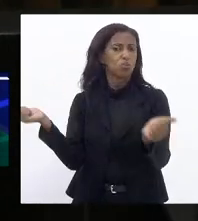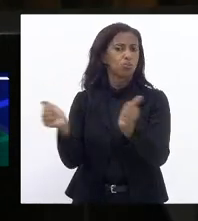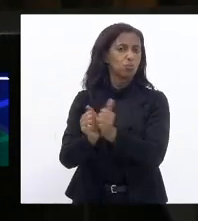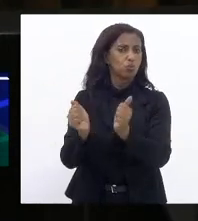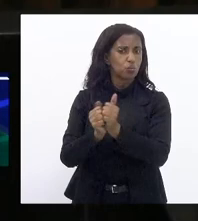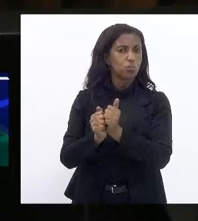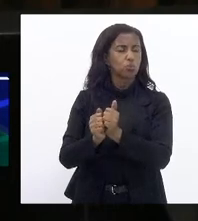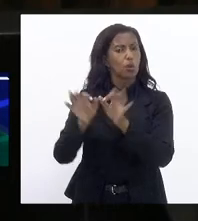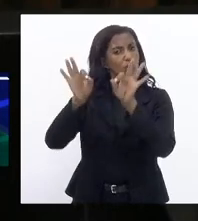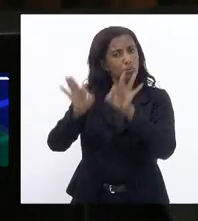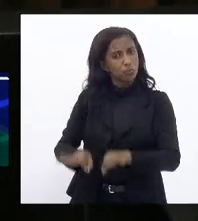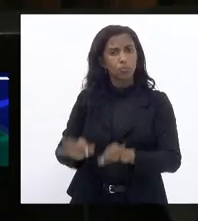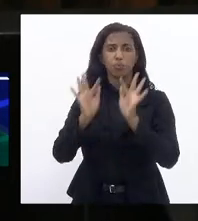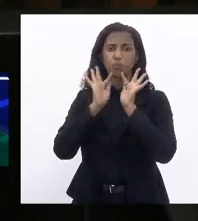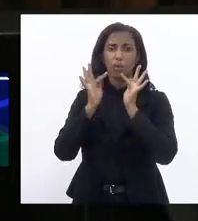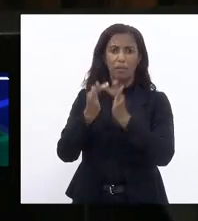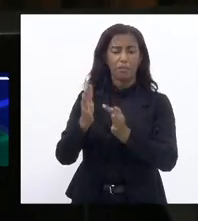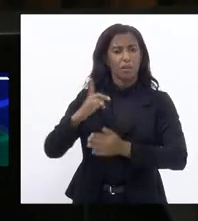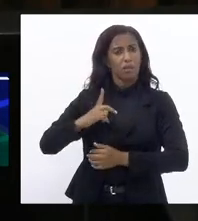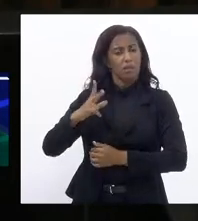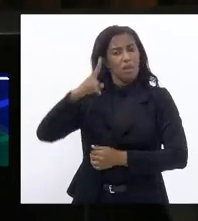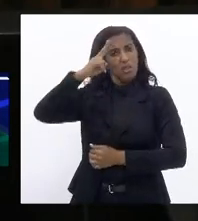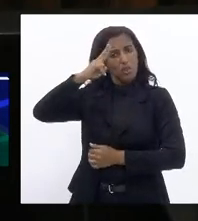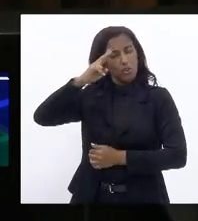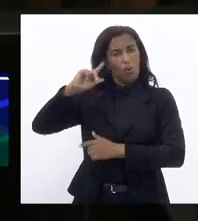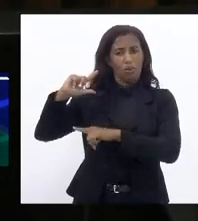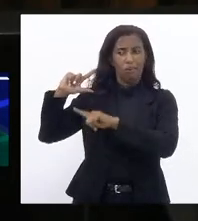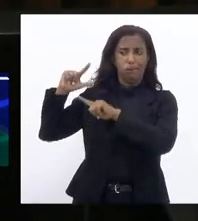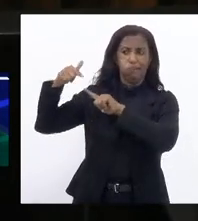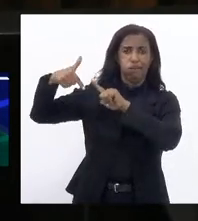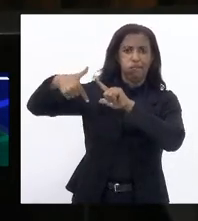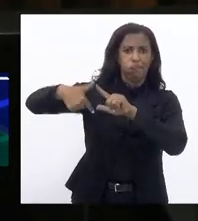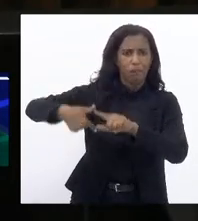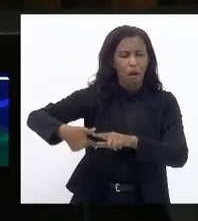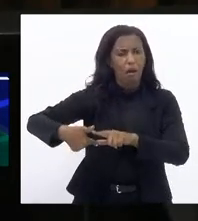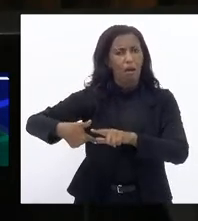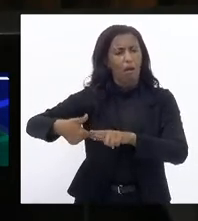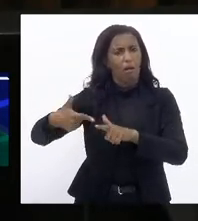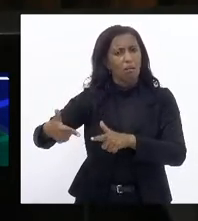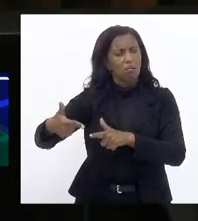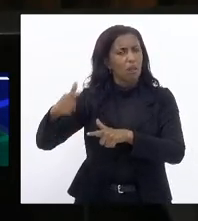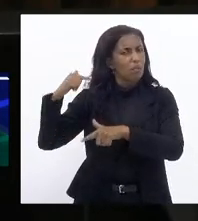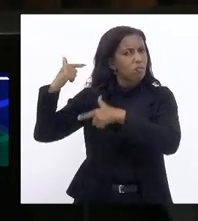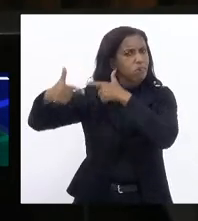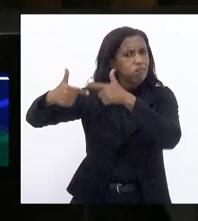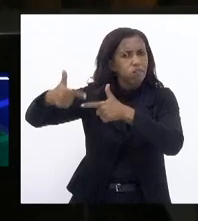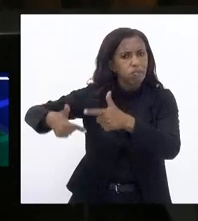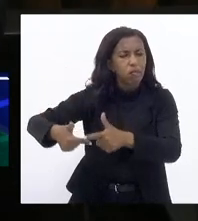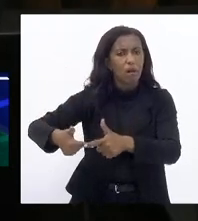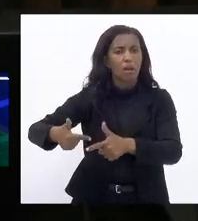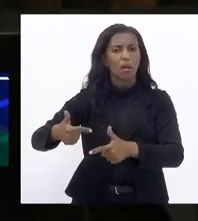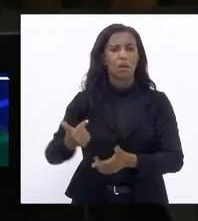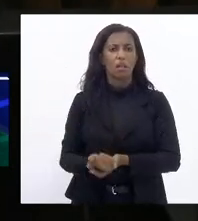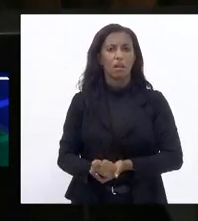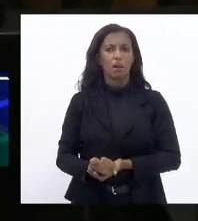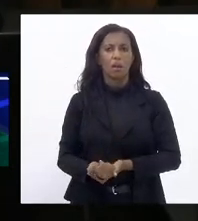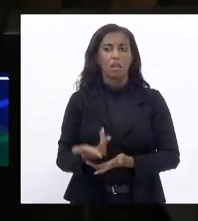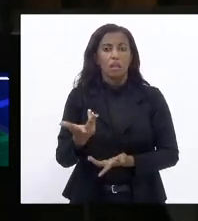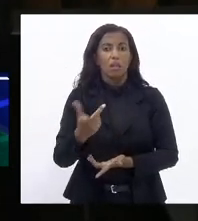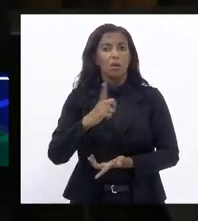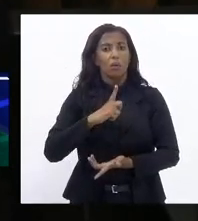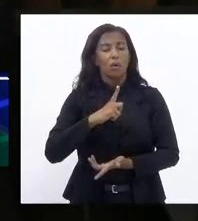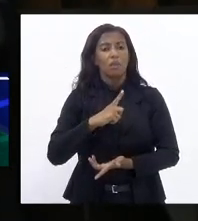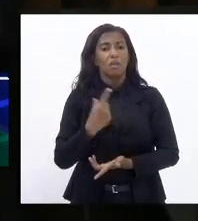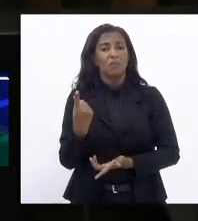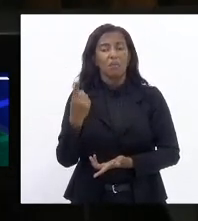É justo que as famílias que têm história ali, têm tradição ali, têm raiz ali, têm ancestralidade ali, e surgiu um argumento